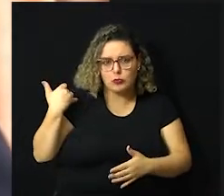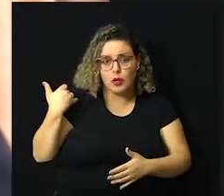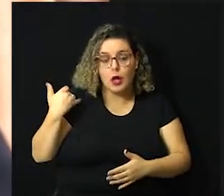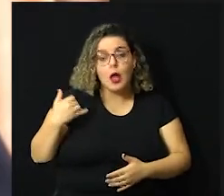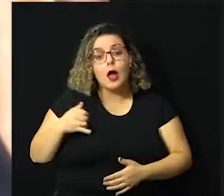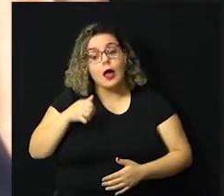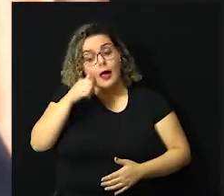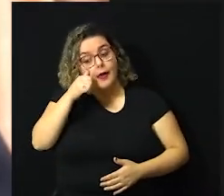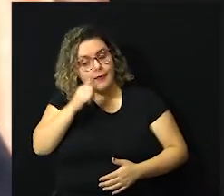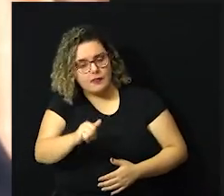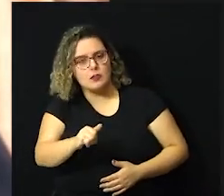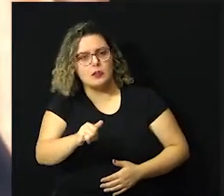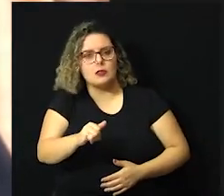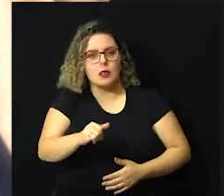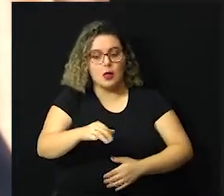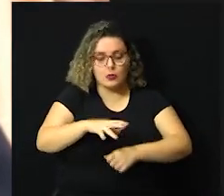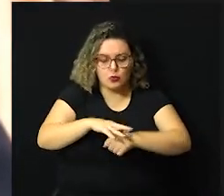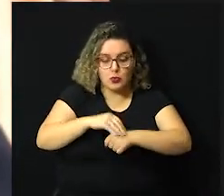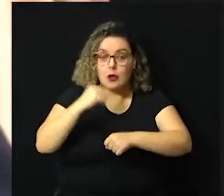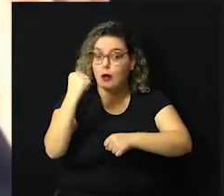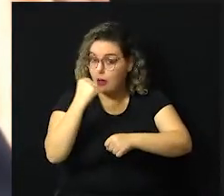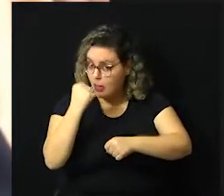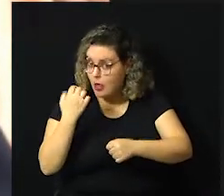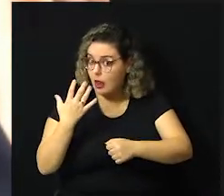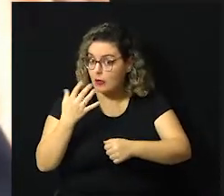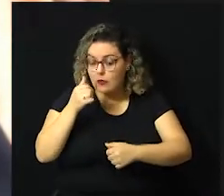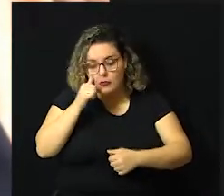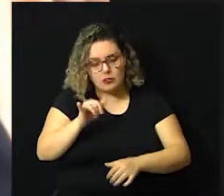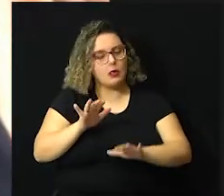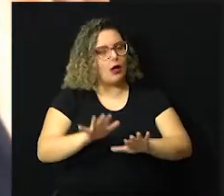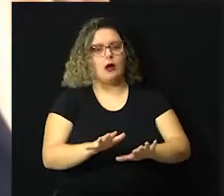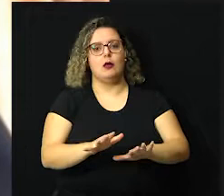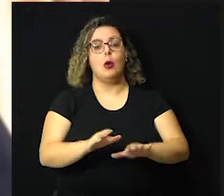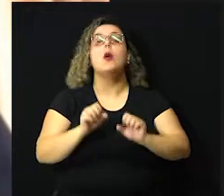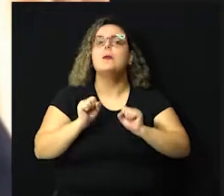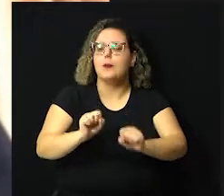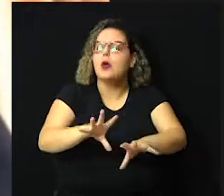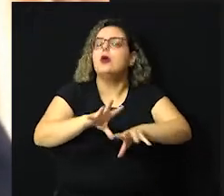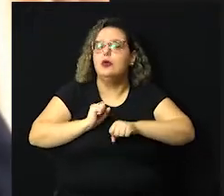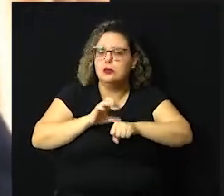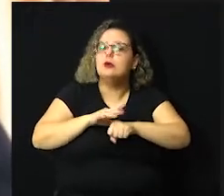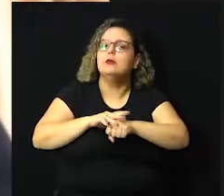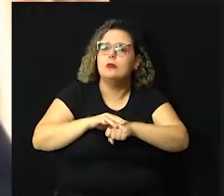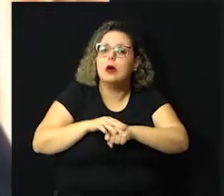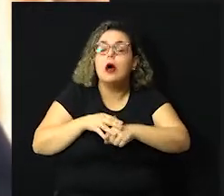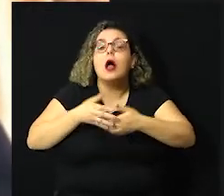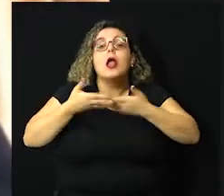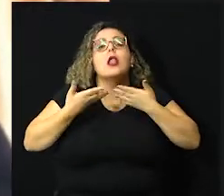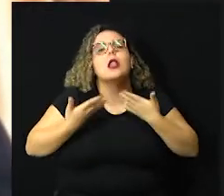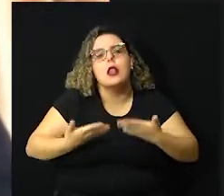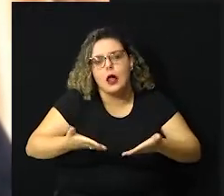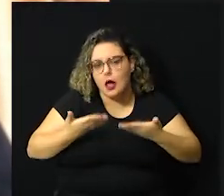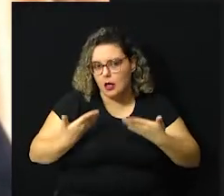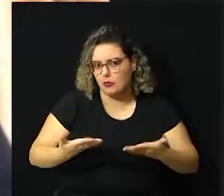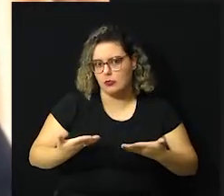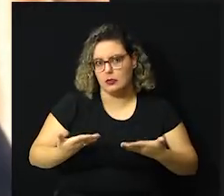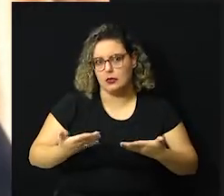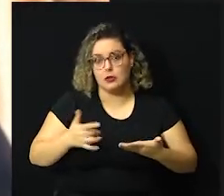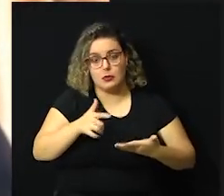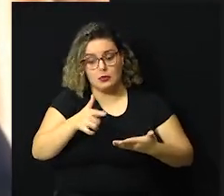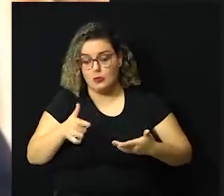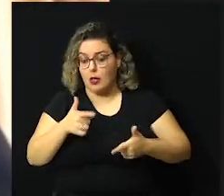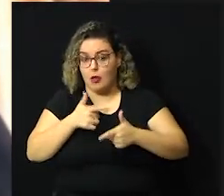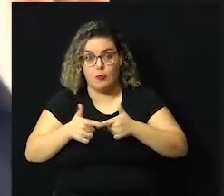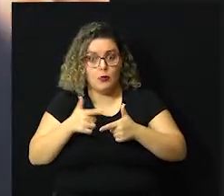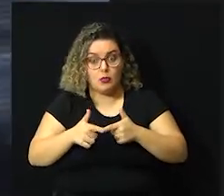tenha a forma grave da doença. Muitas vezes você pode até ter a doença, mas de uma forma bem leve, que não te cause